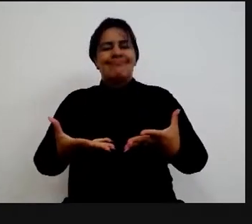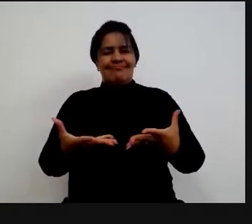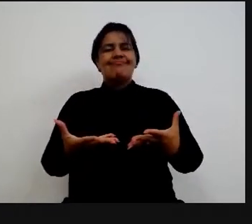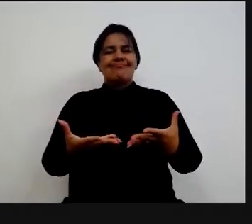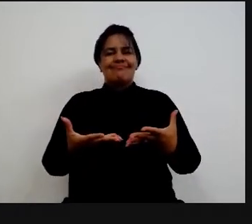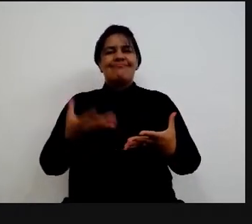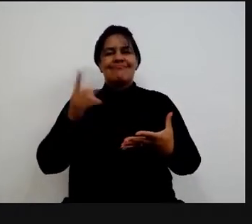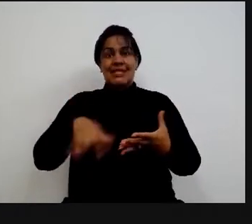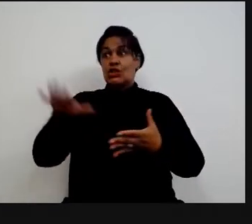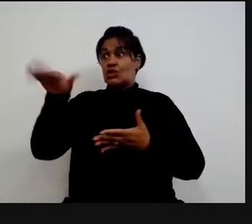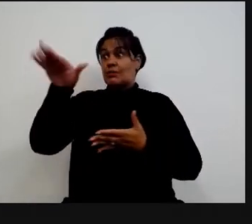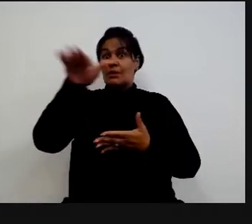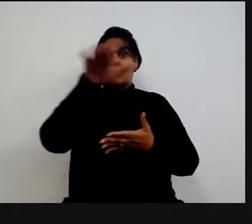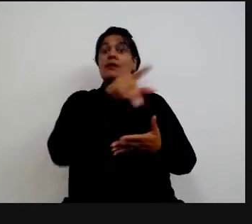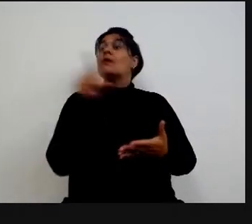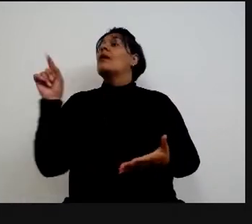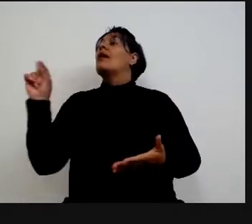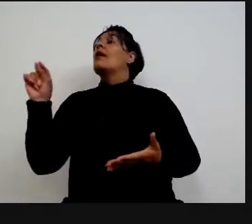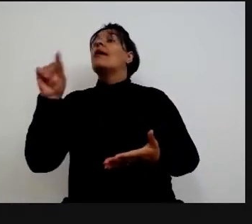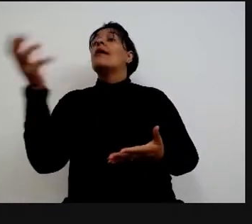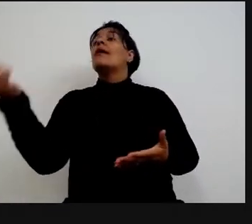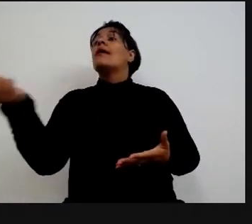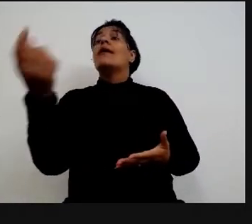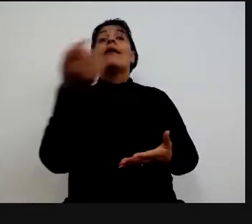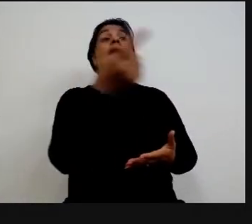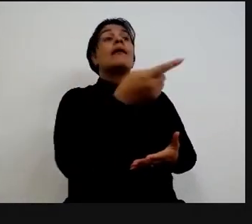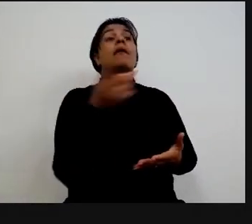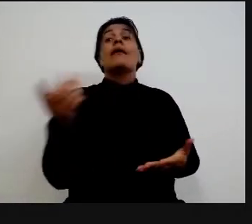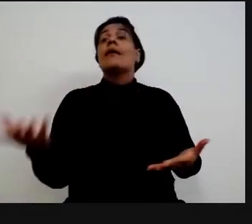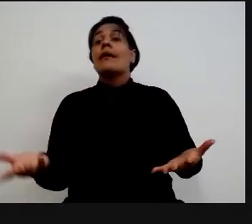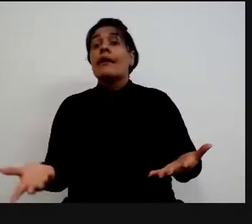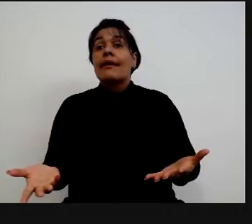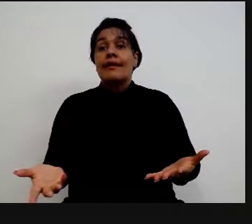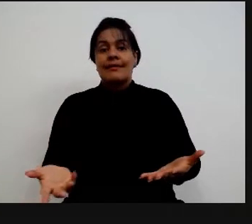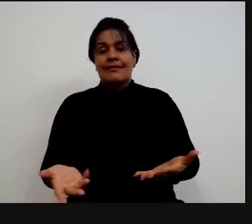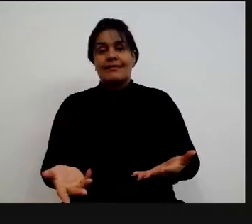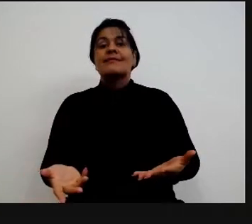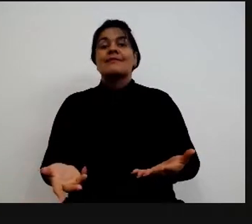Foi feita uma chamada, quem vai, né, tentar